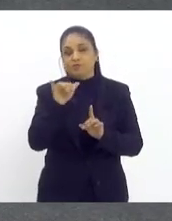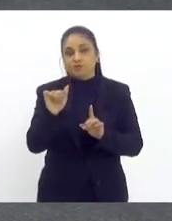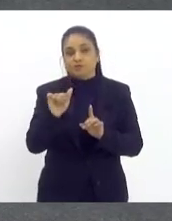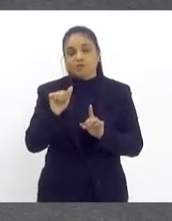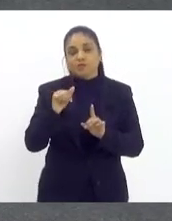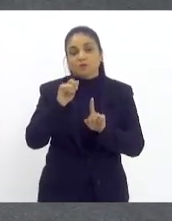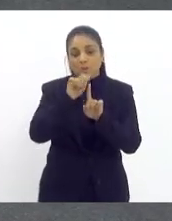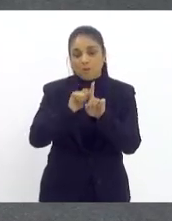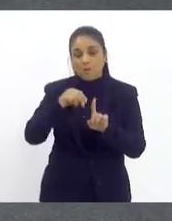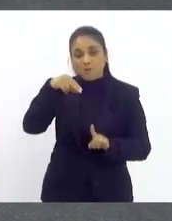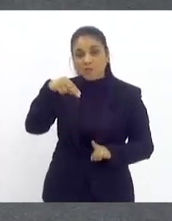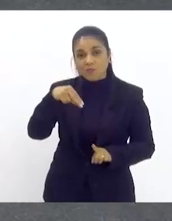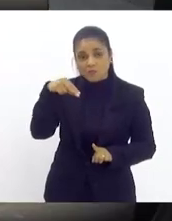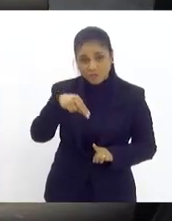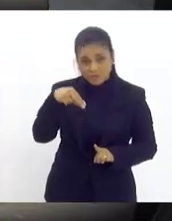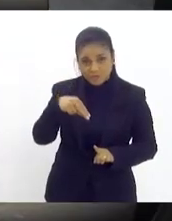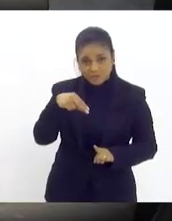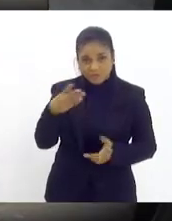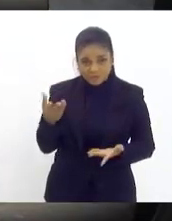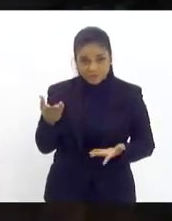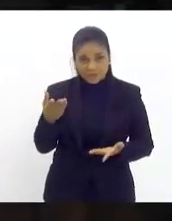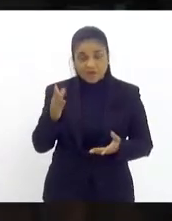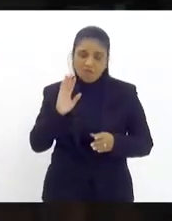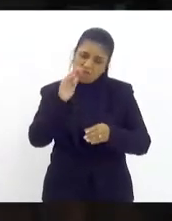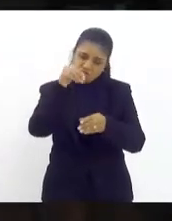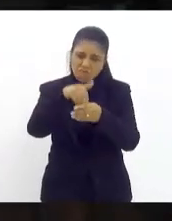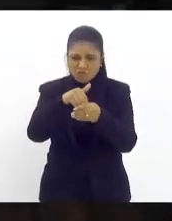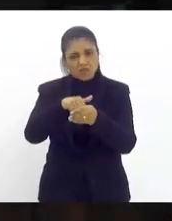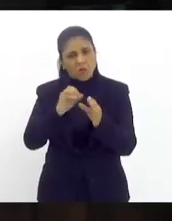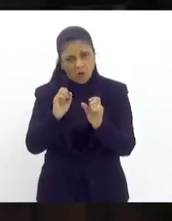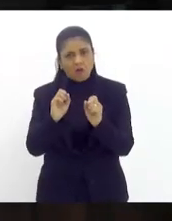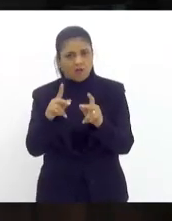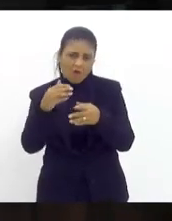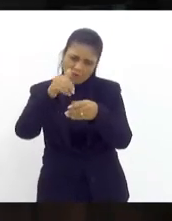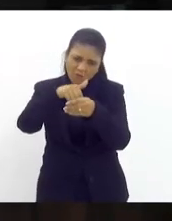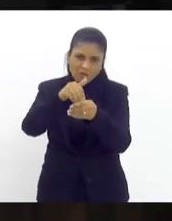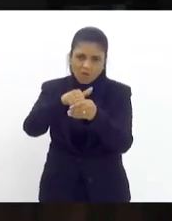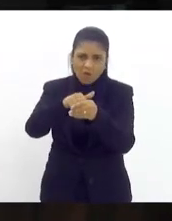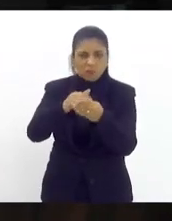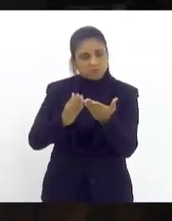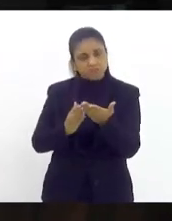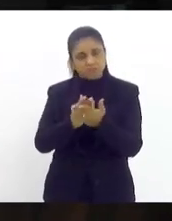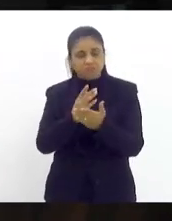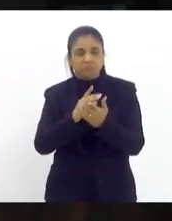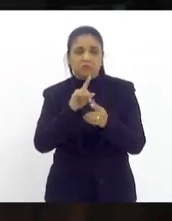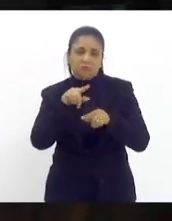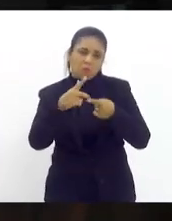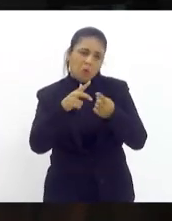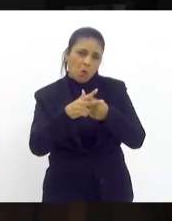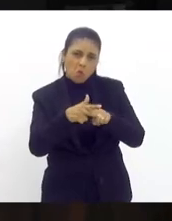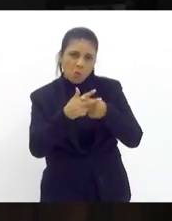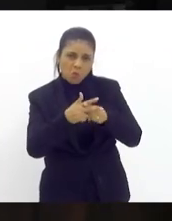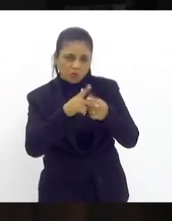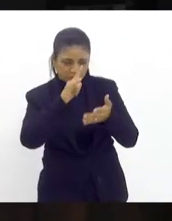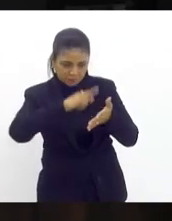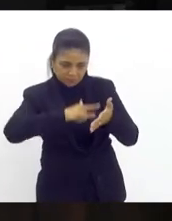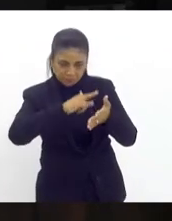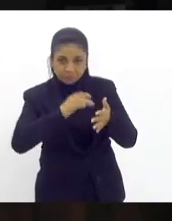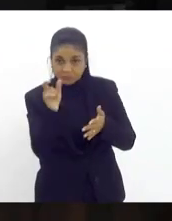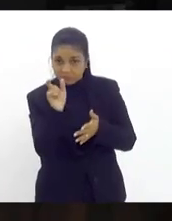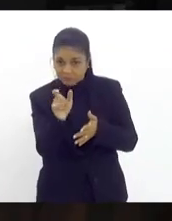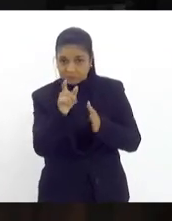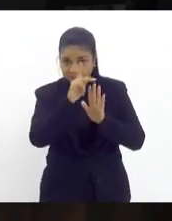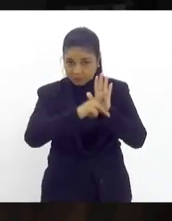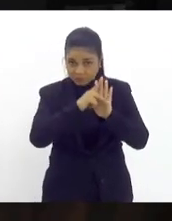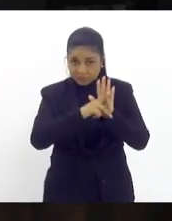vamos colocar em votação e depois a comissão né na redação do vencido corrige então não